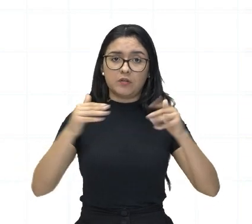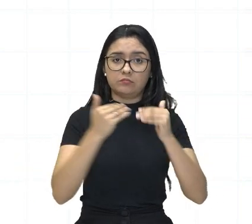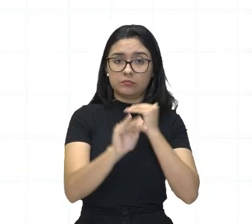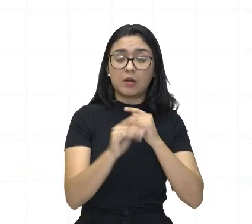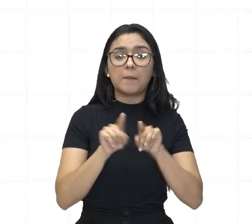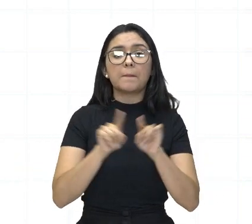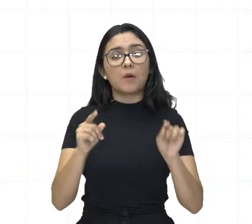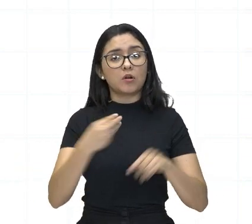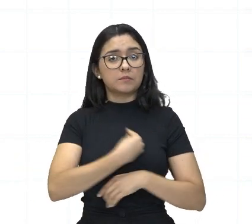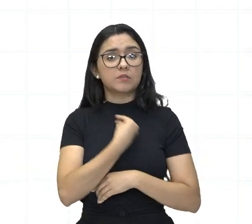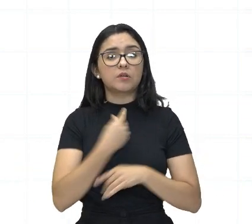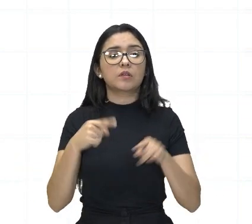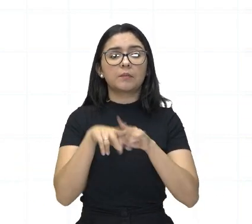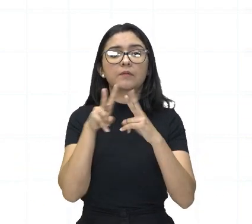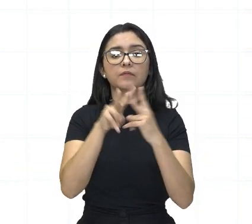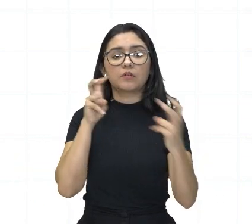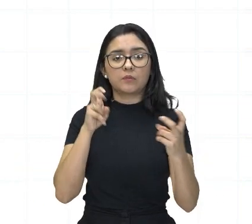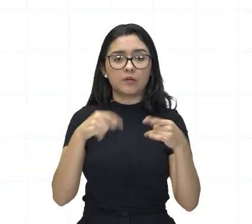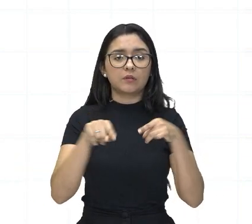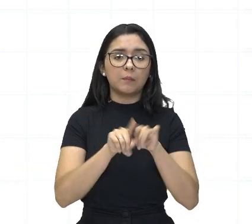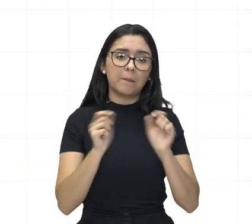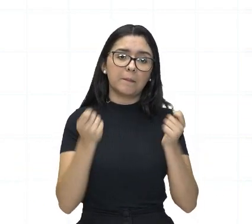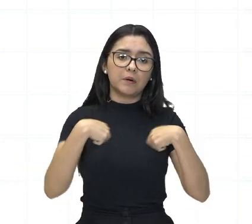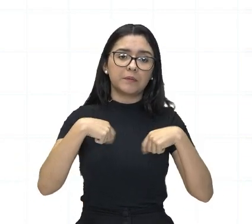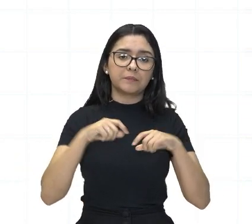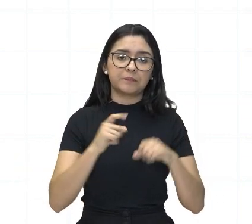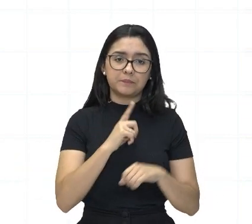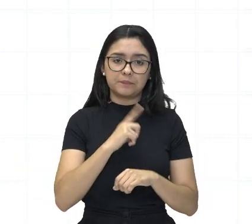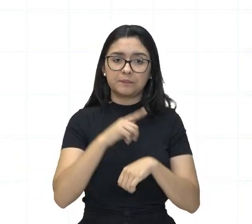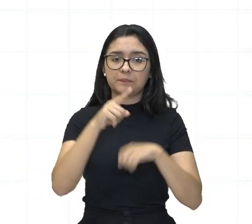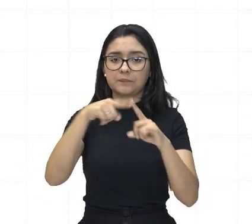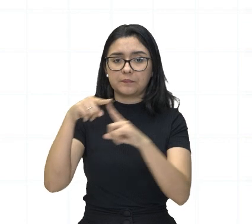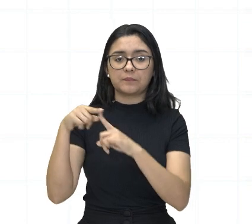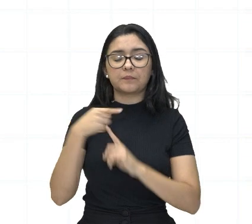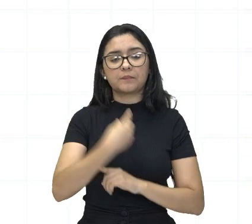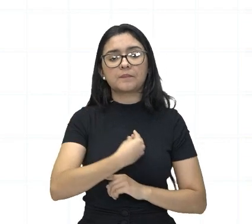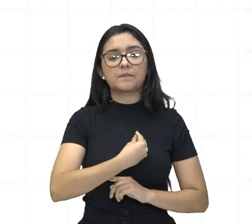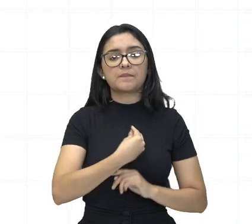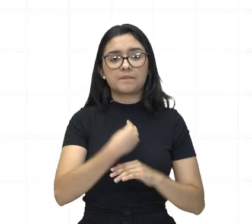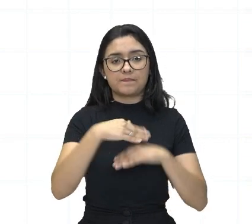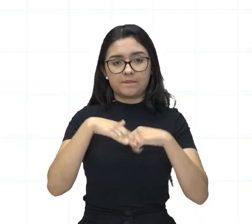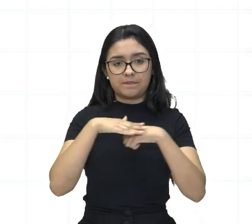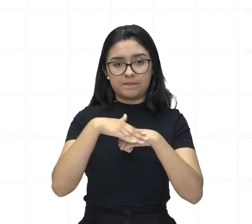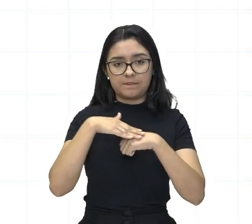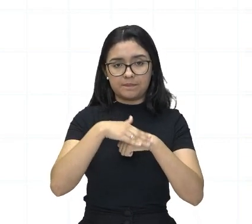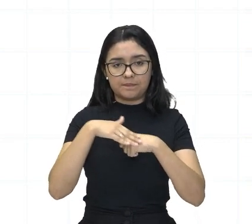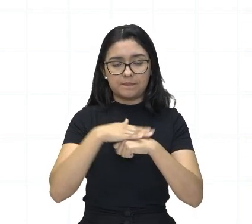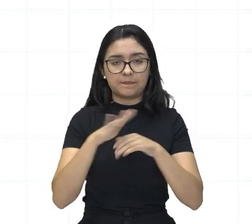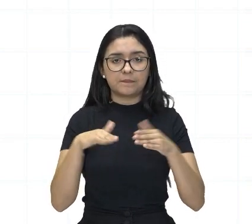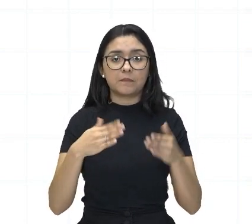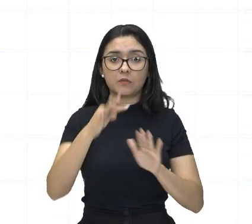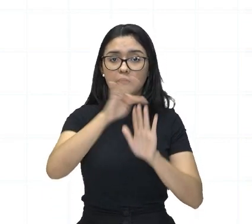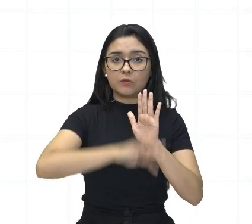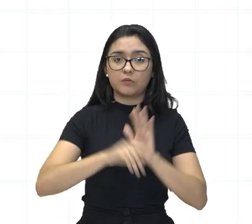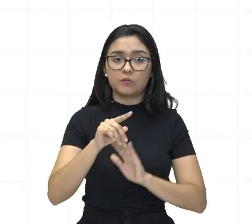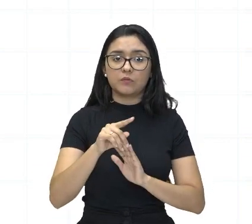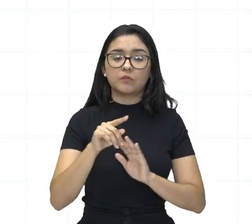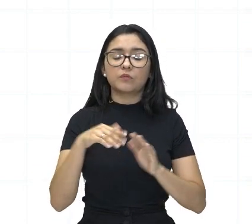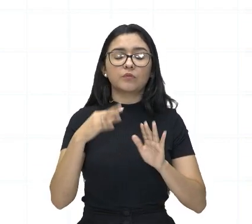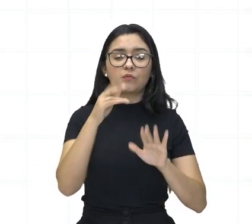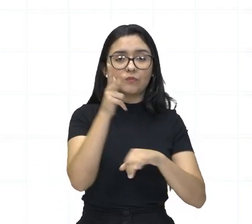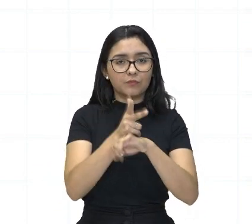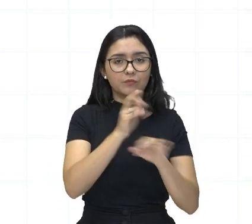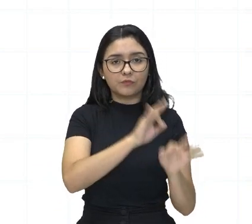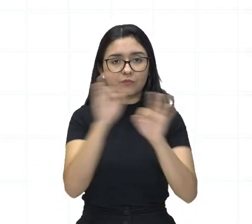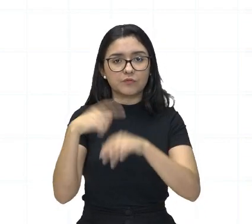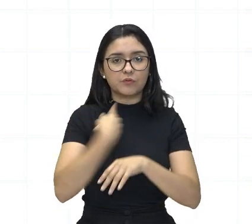presencial ou virtual, também podemos ter esse tipo de conversa em meio virtual. No texto que nós analisamos, na cena do vídeo, foi